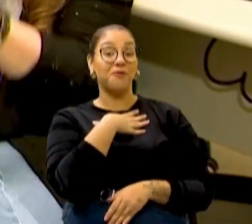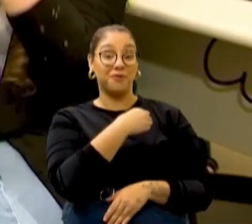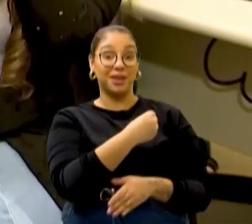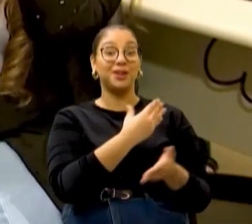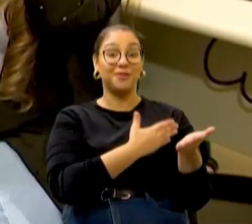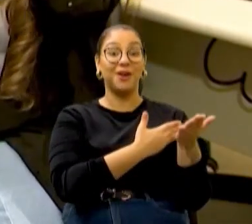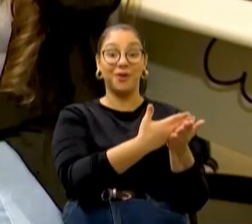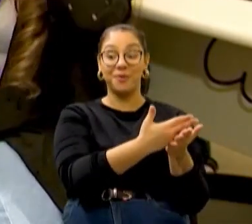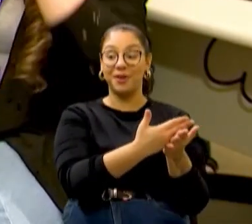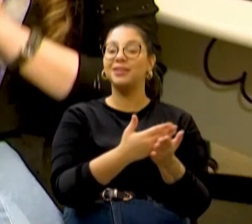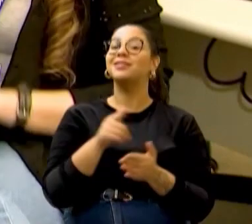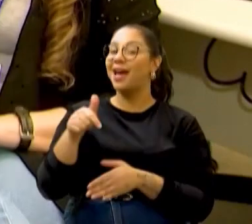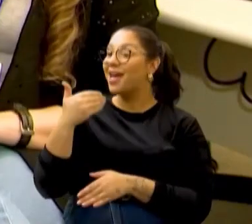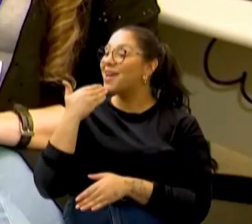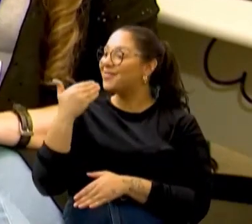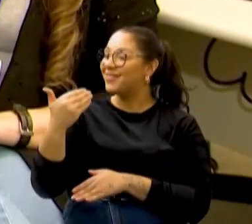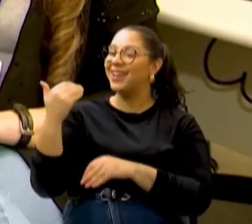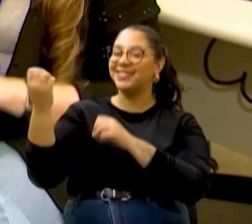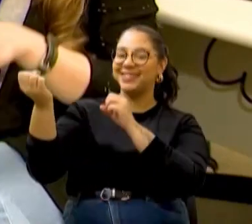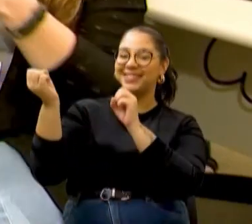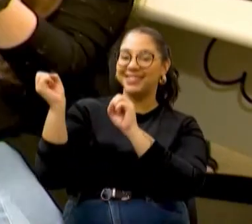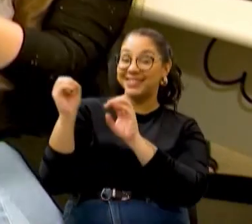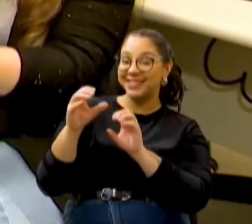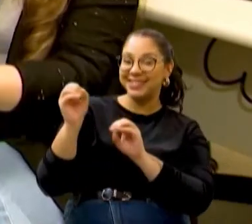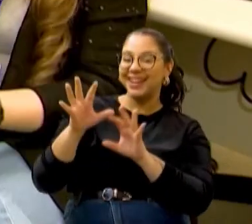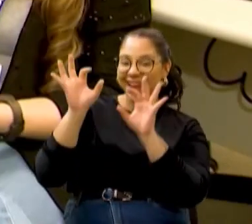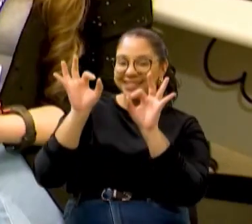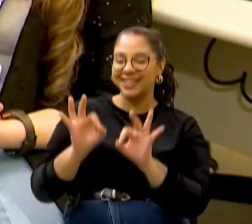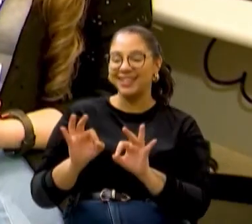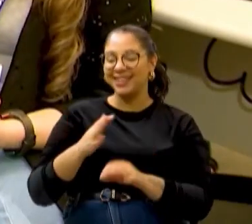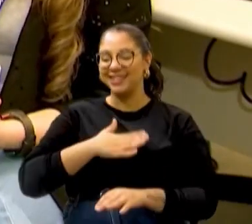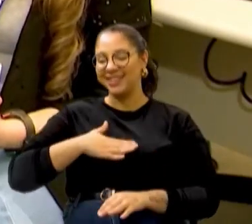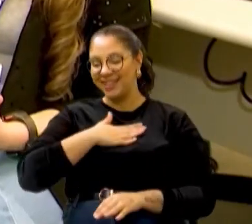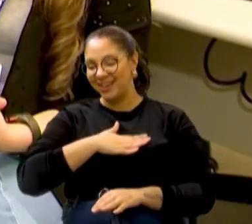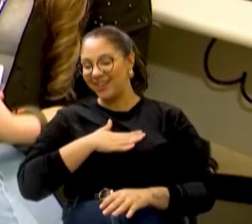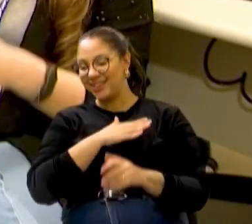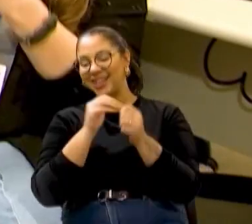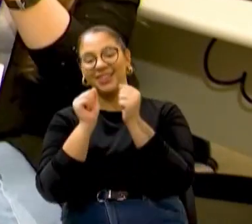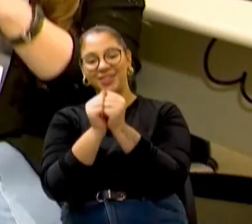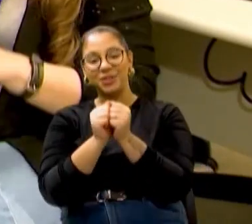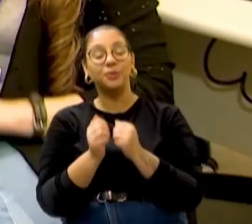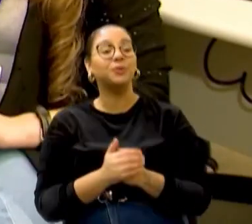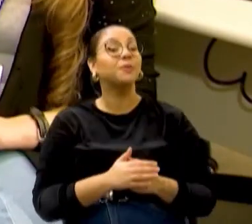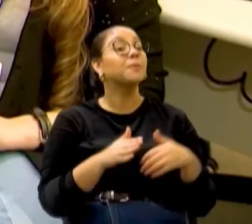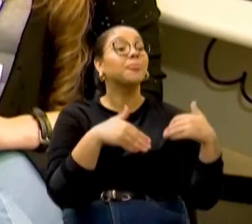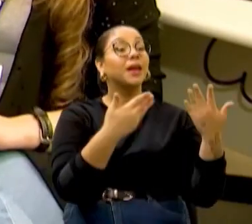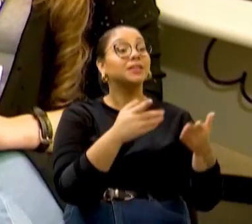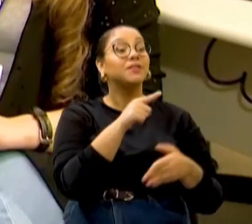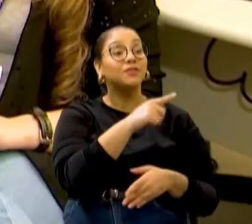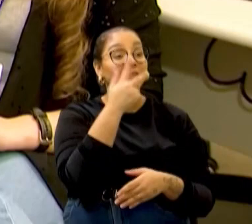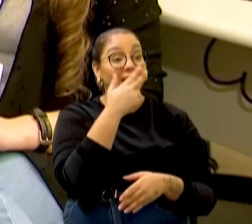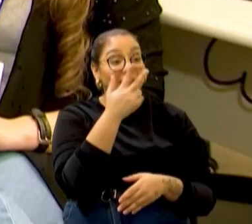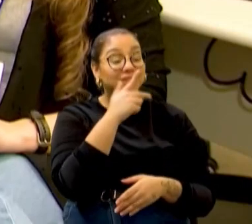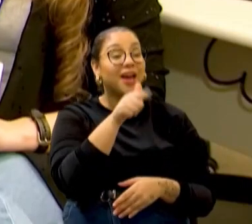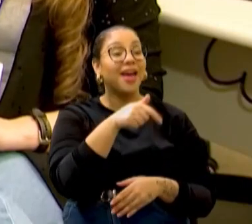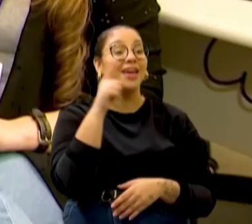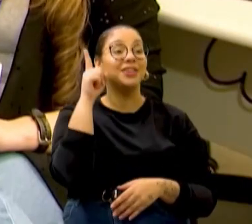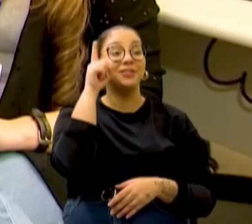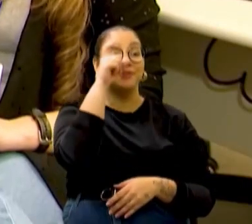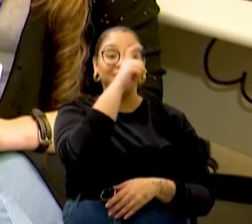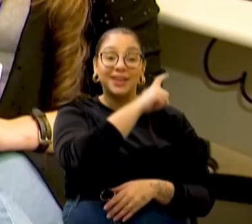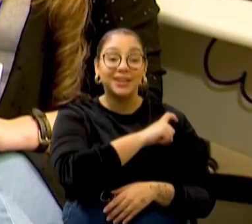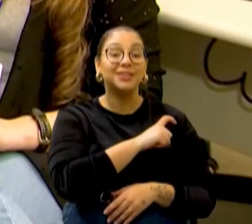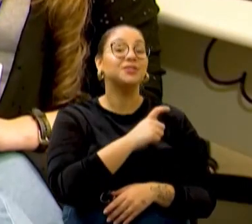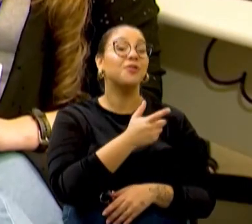meu filho eu acho que vai começar né tenho certeza que ele vai gostar de jogar com você Mas e aí